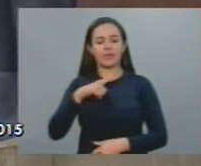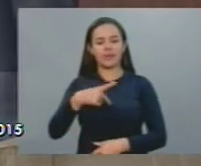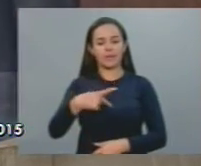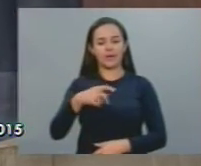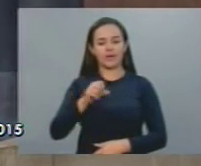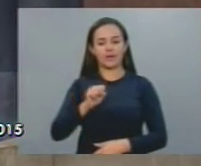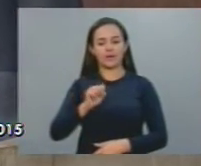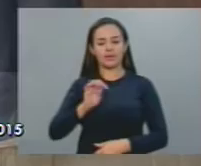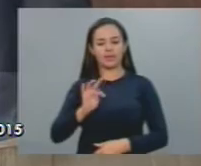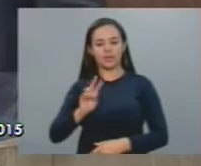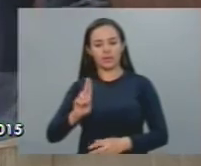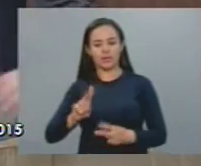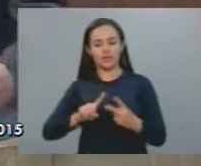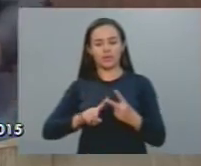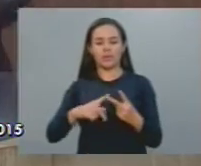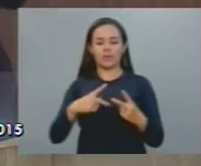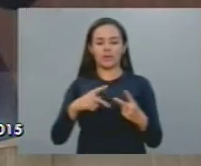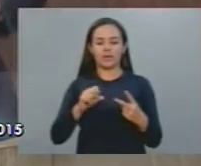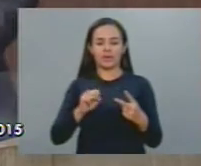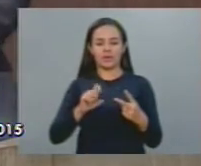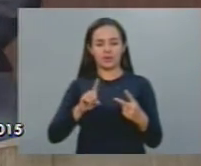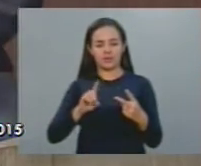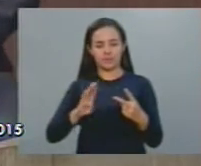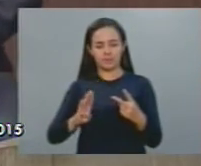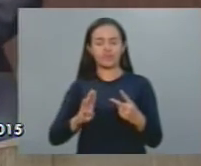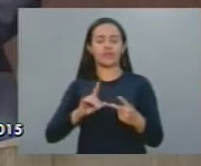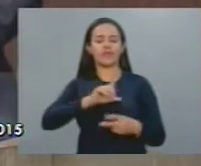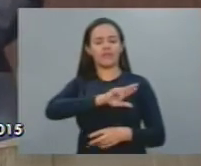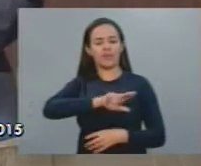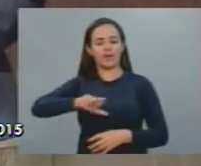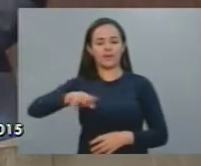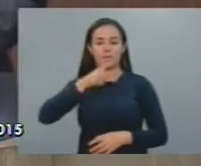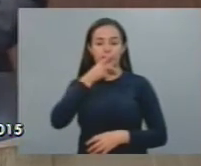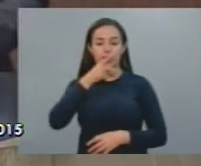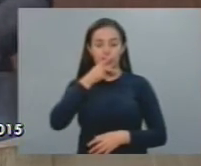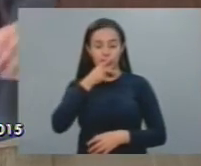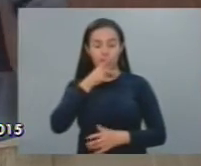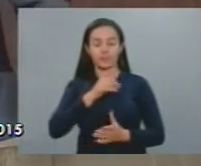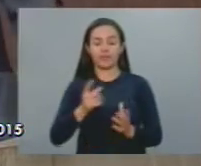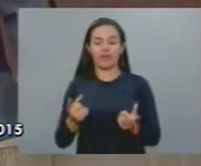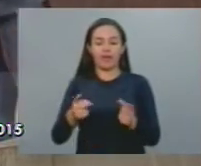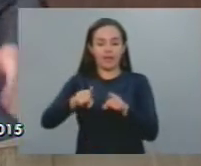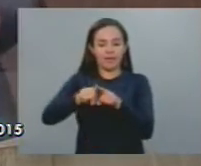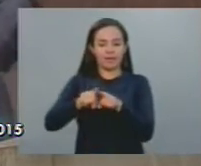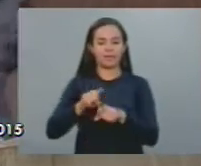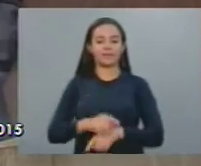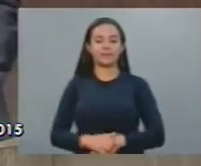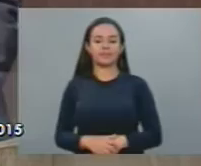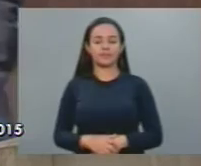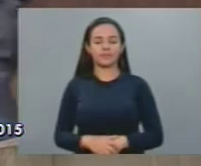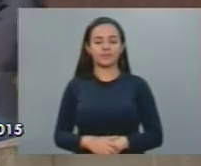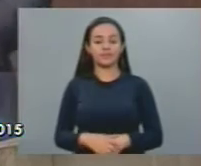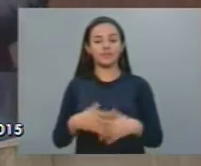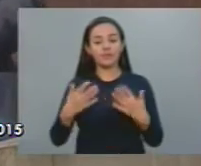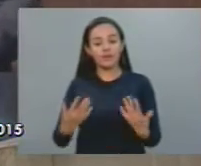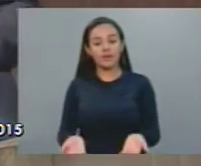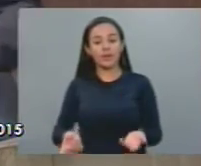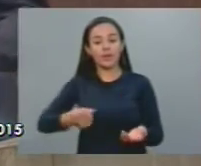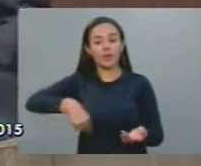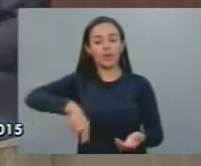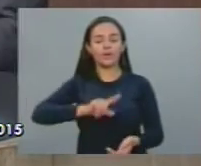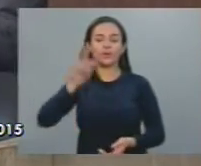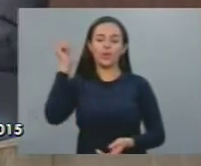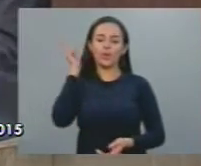o PCB. Nosso, porque, obviamente, para além dos partidos, a conquista desse nosso mandato é